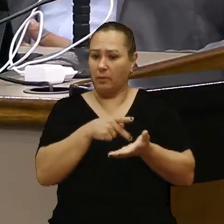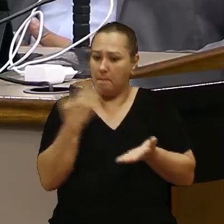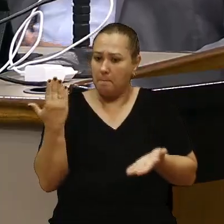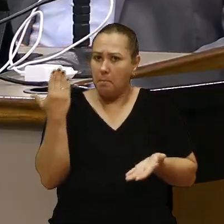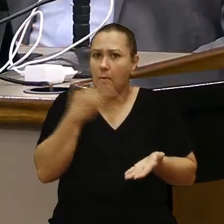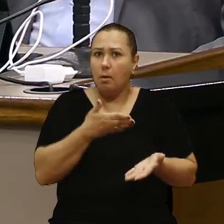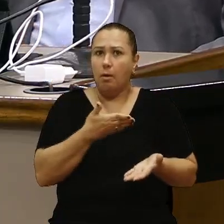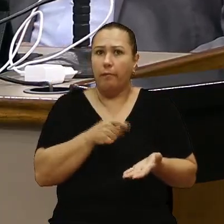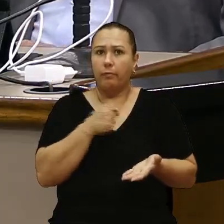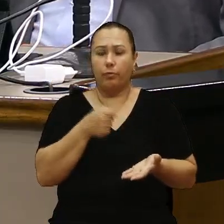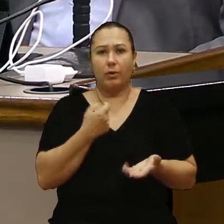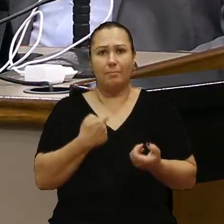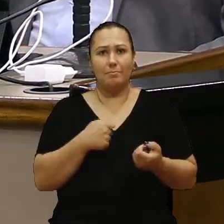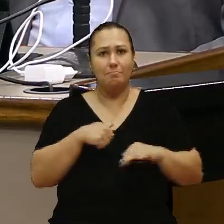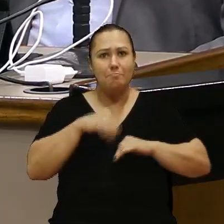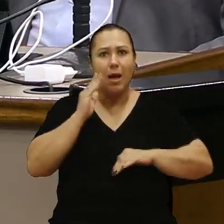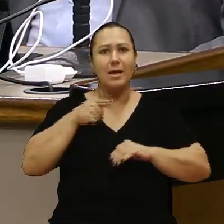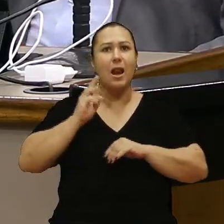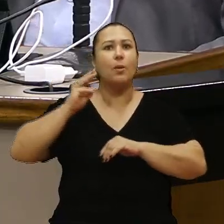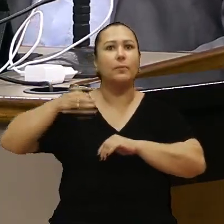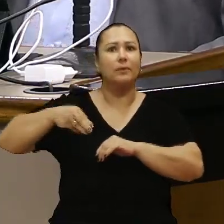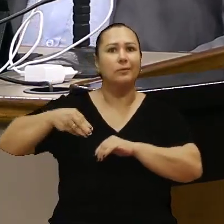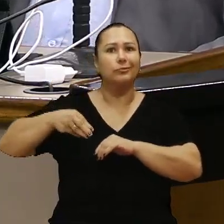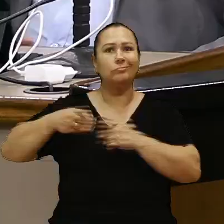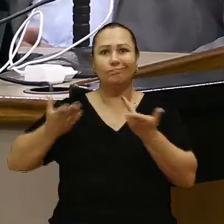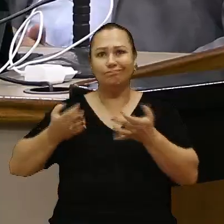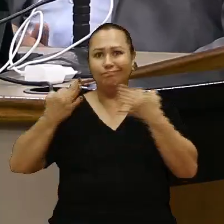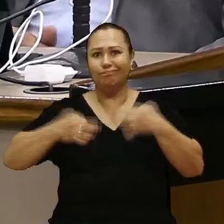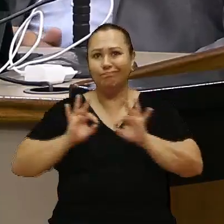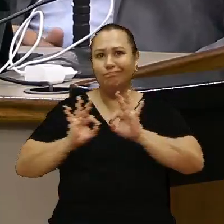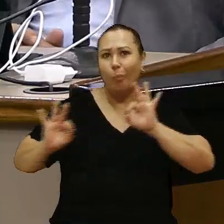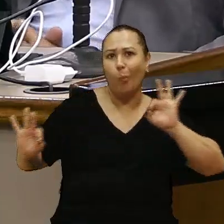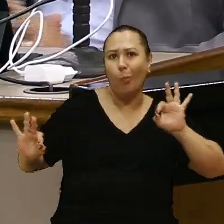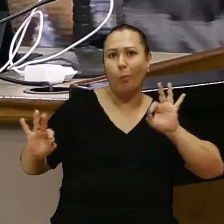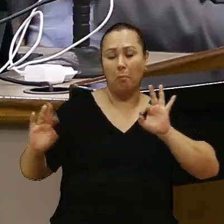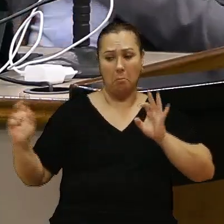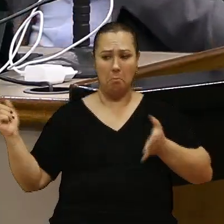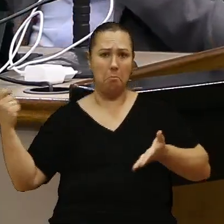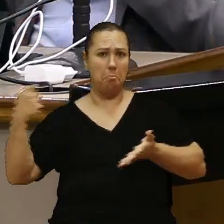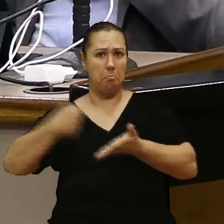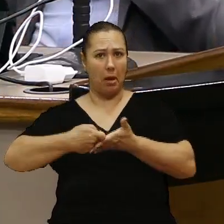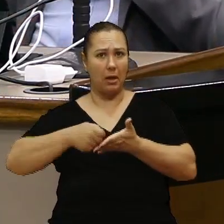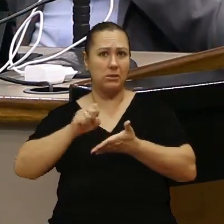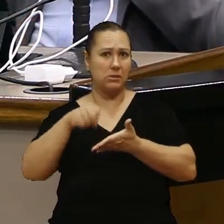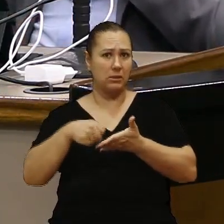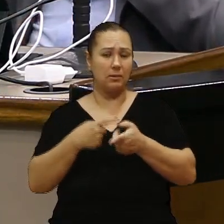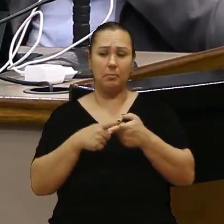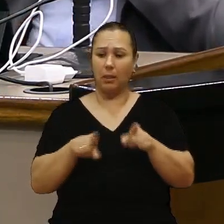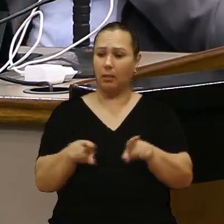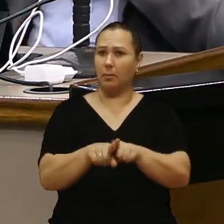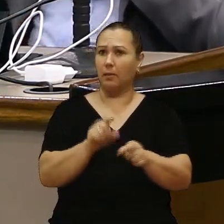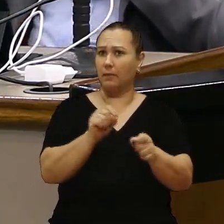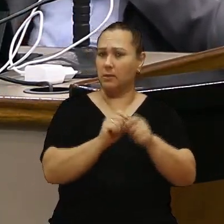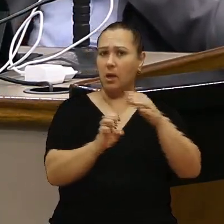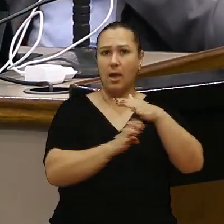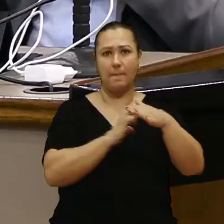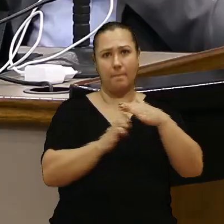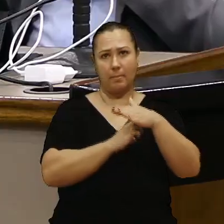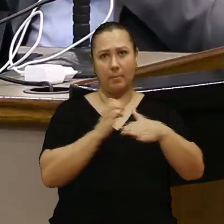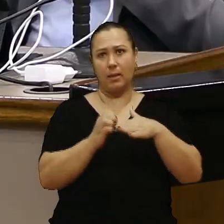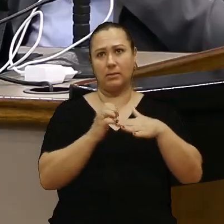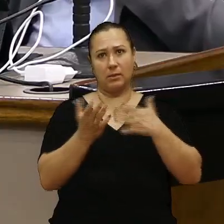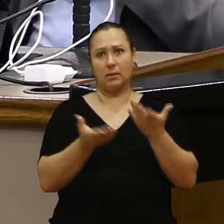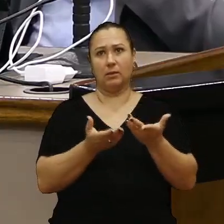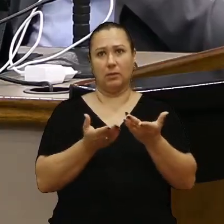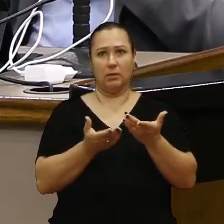comprovado esse aumento da quilometragem, que essa quilometragem seja paga, mas também seja realizada pela empresa. Então, nesse